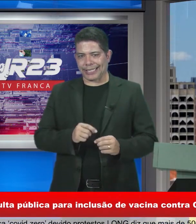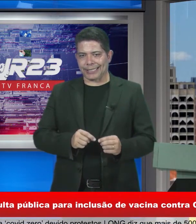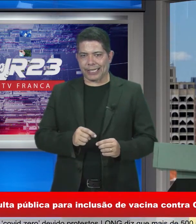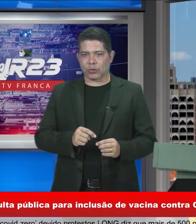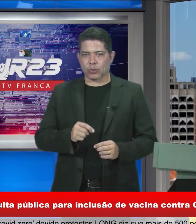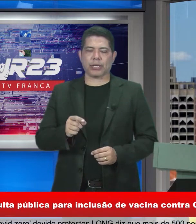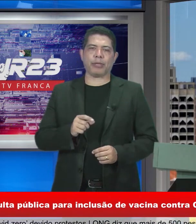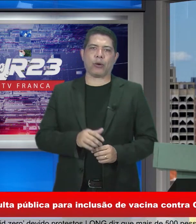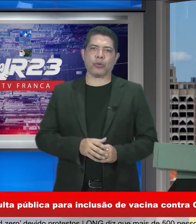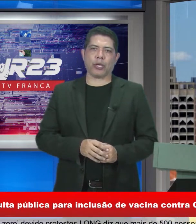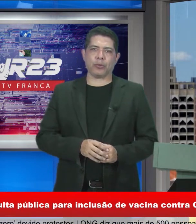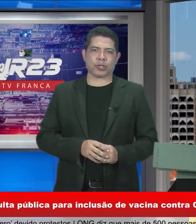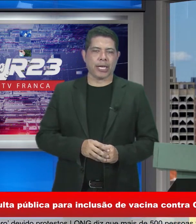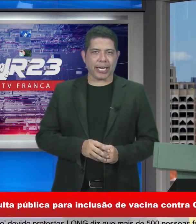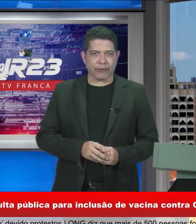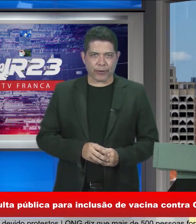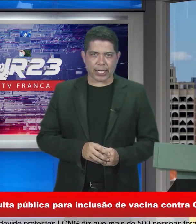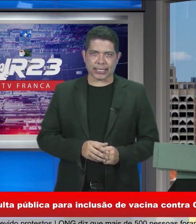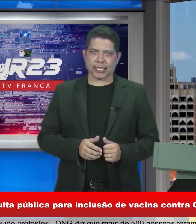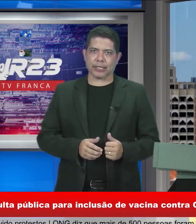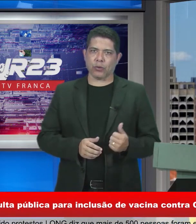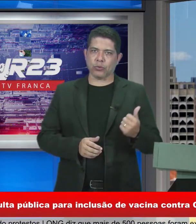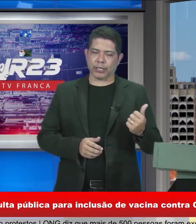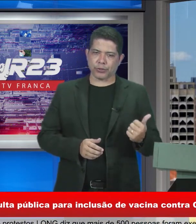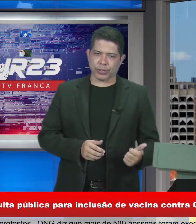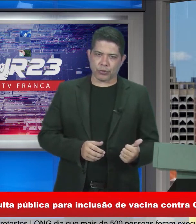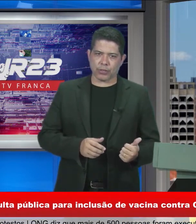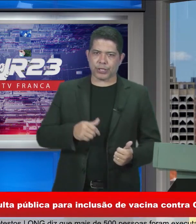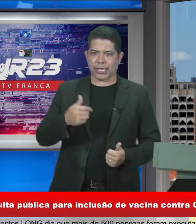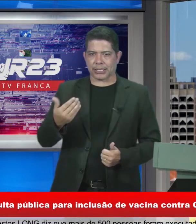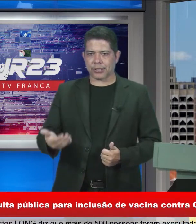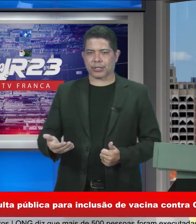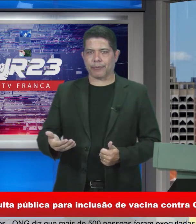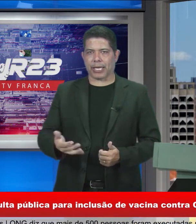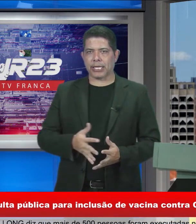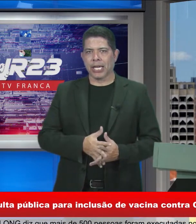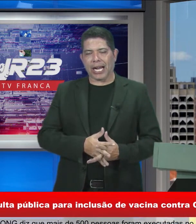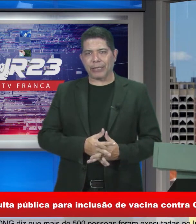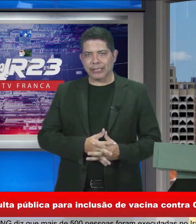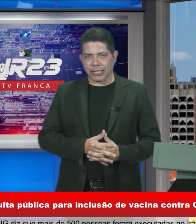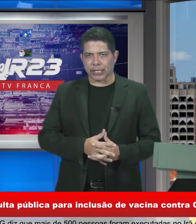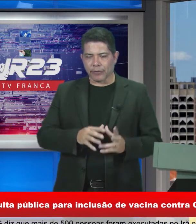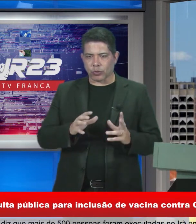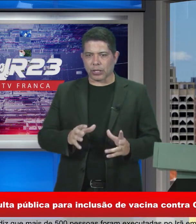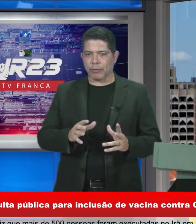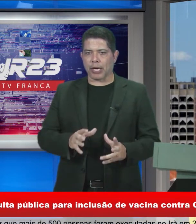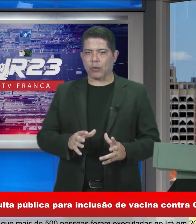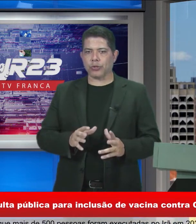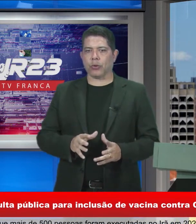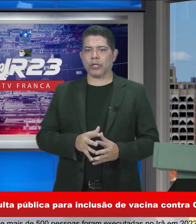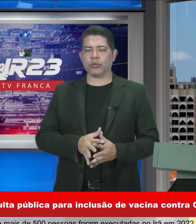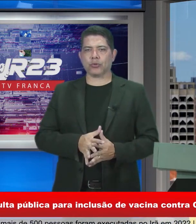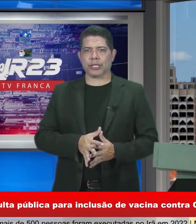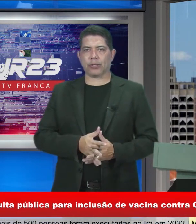itinerante atendendo no terminal de ônibus em Franca. Atendeu durante o dia de hoje e atende também amanhã no terminal